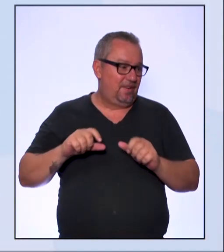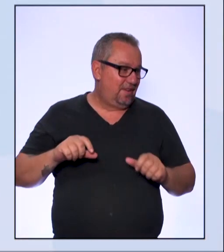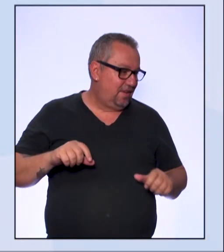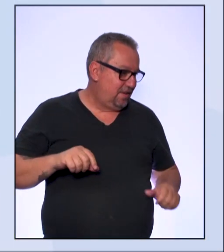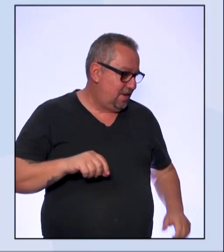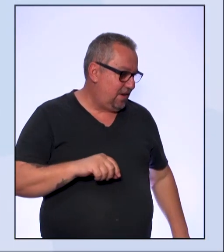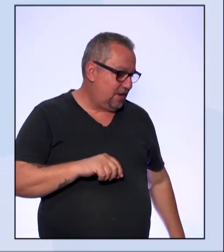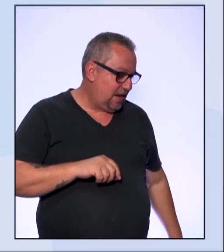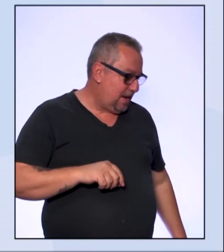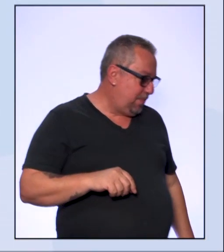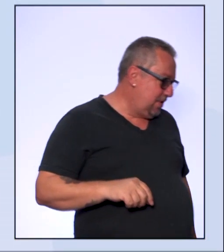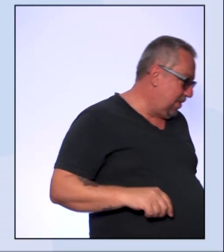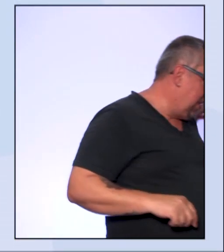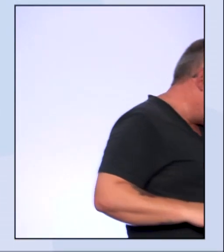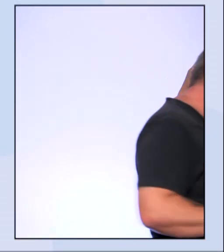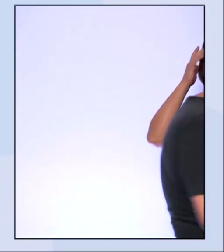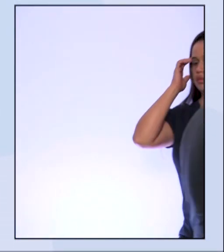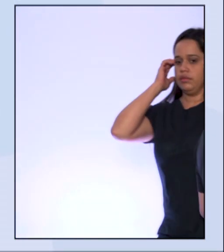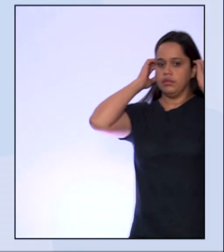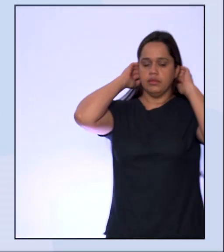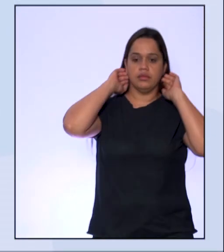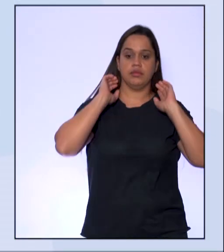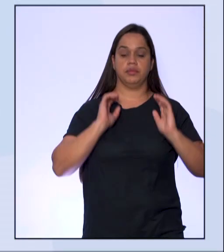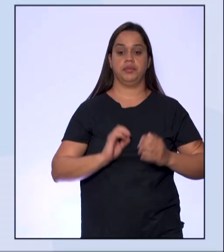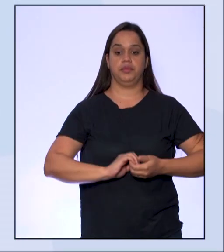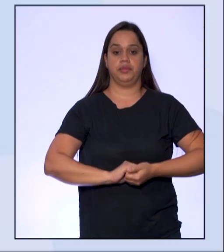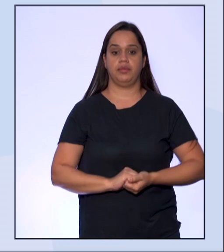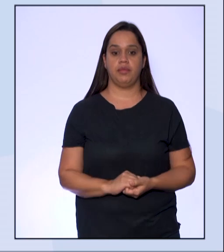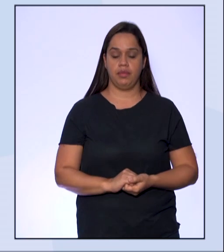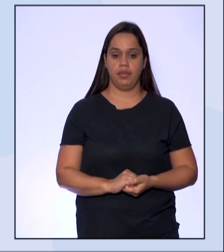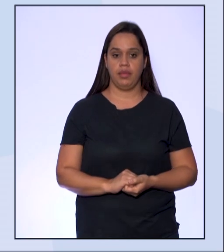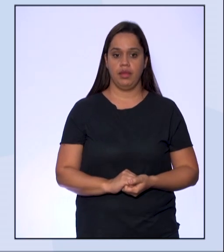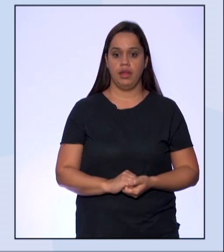que tatuador se eu tenho canetinha hidrocor?